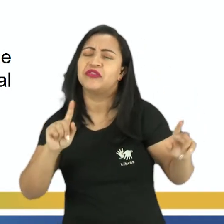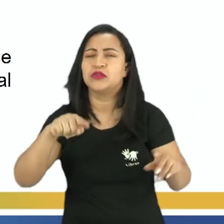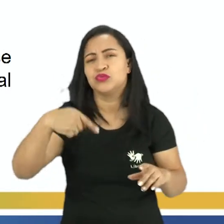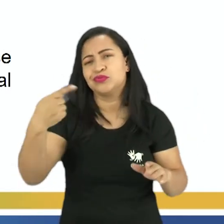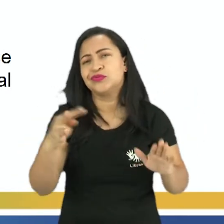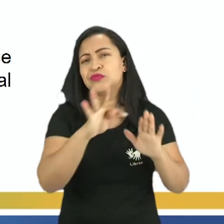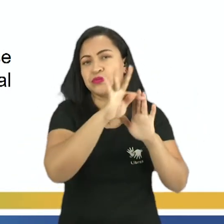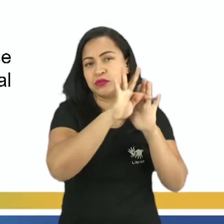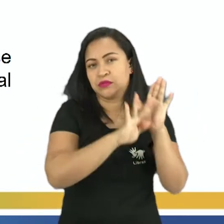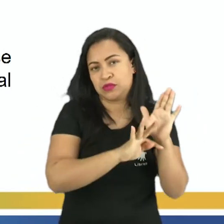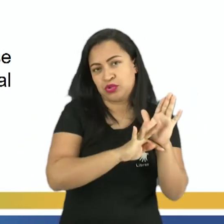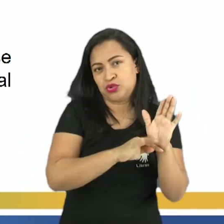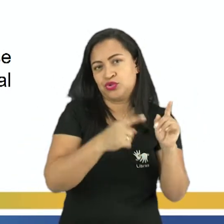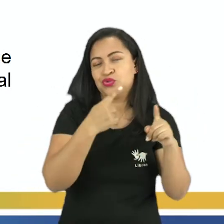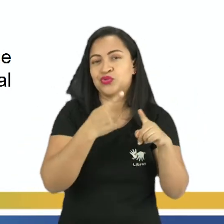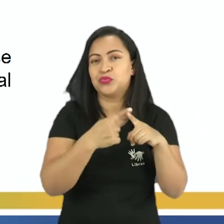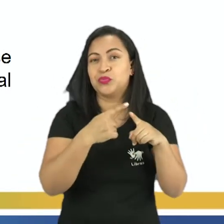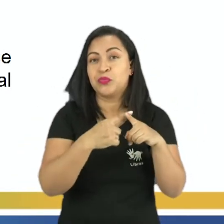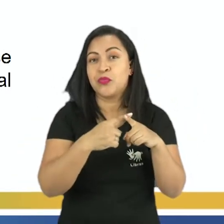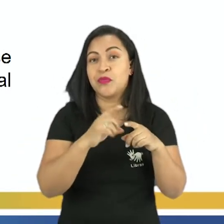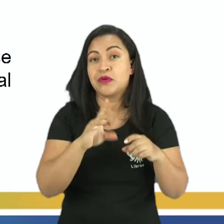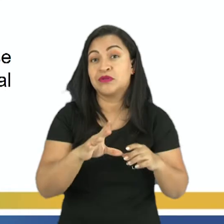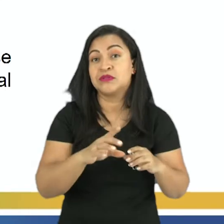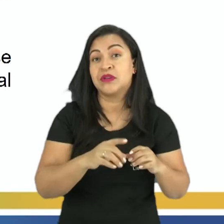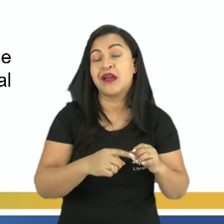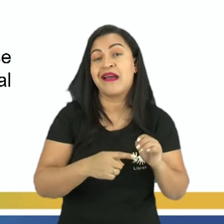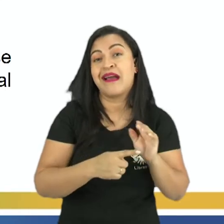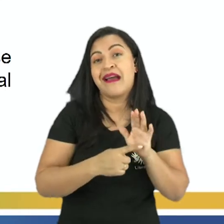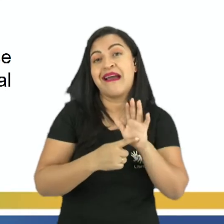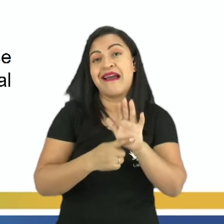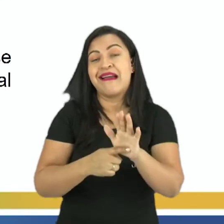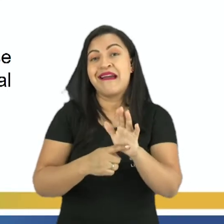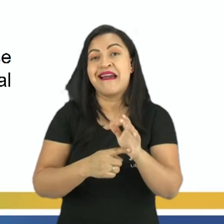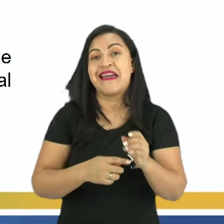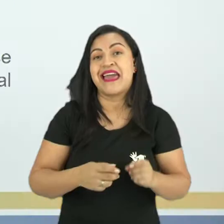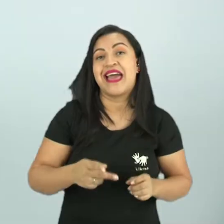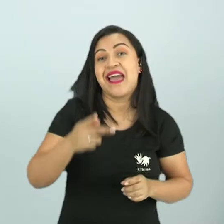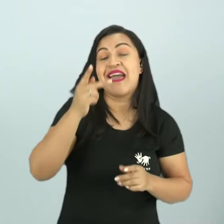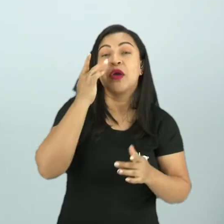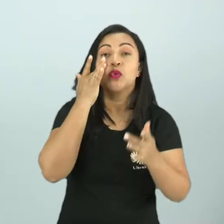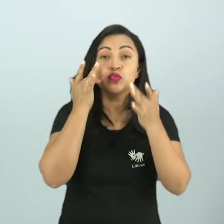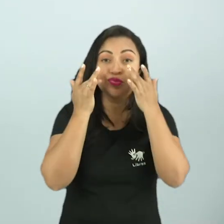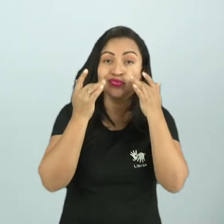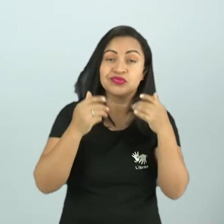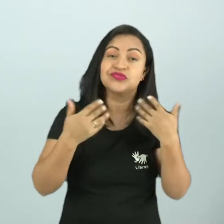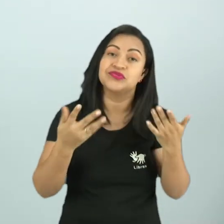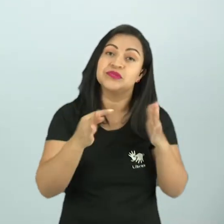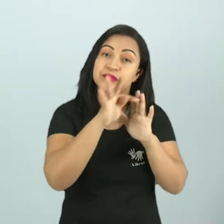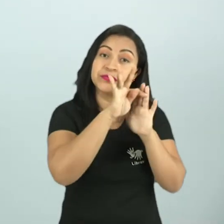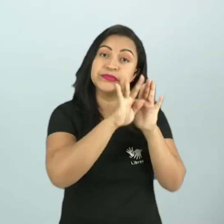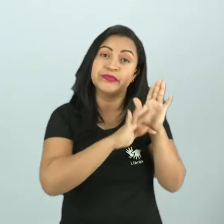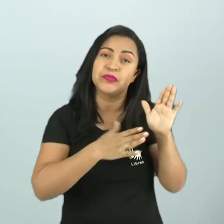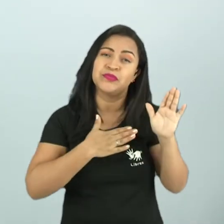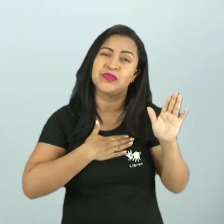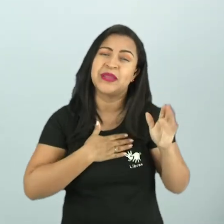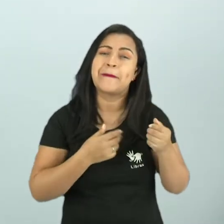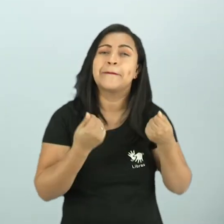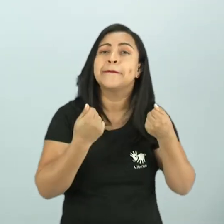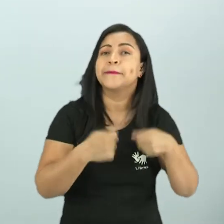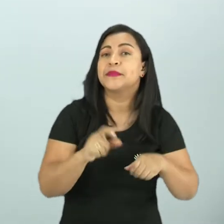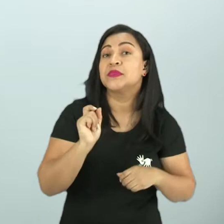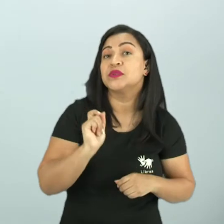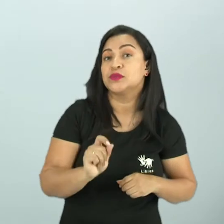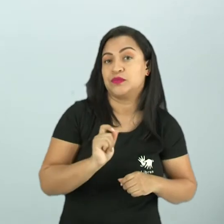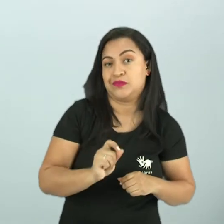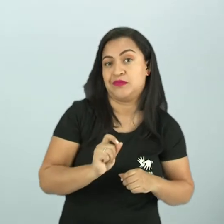pela principal função deles, que é atribuída, que é a encenação. Então, no meu texto, eu preciso ter todos os